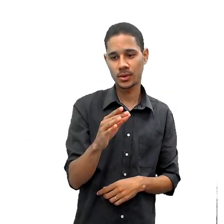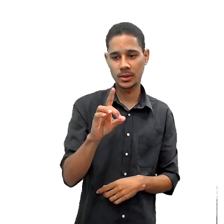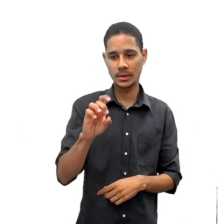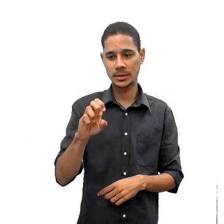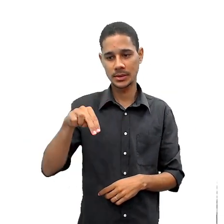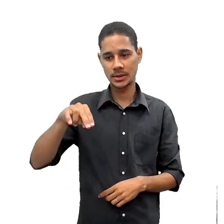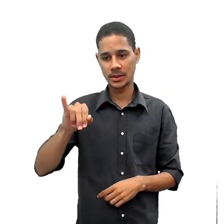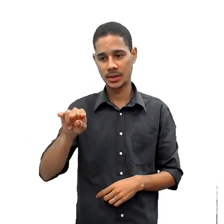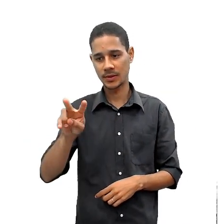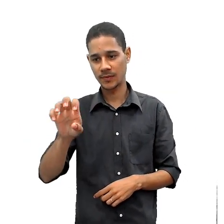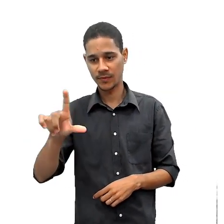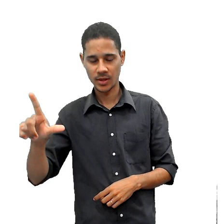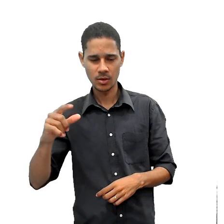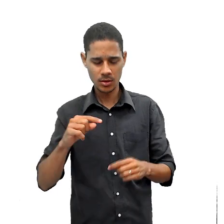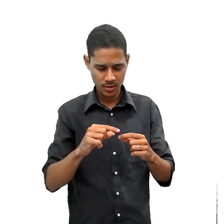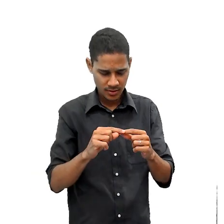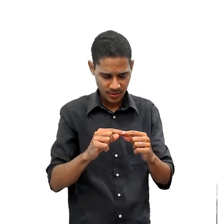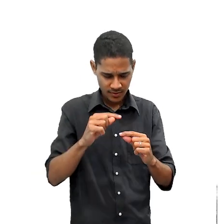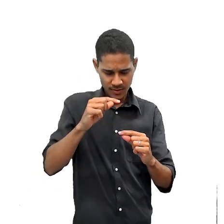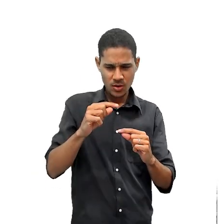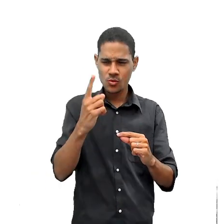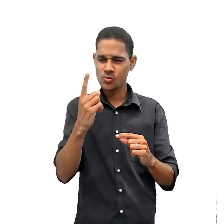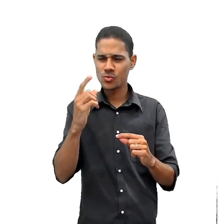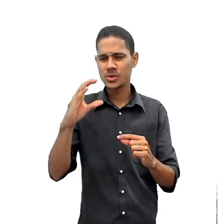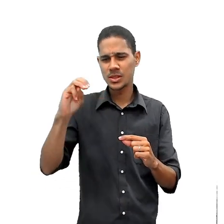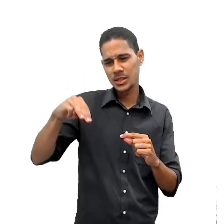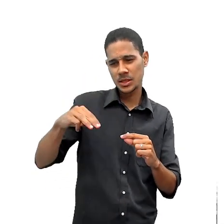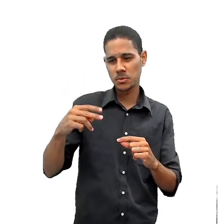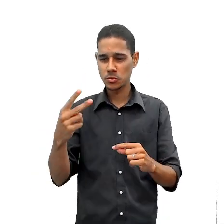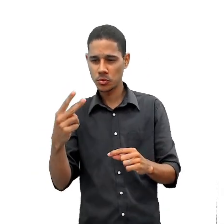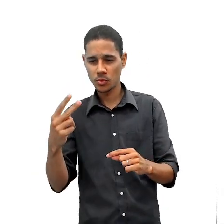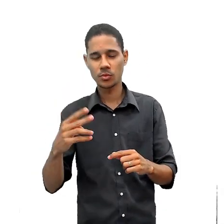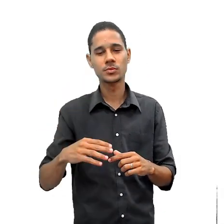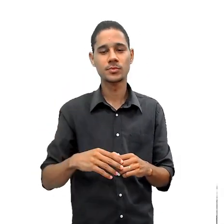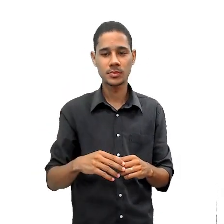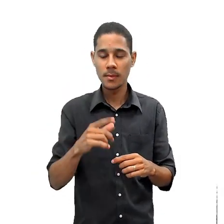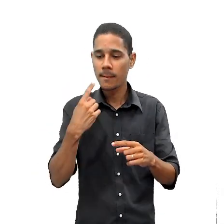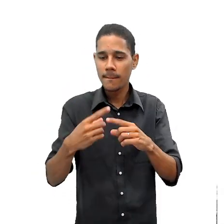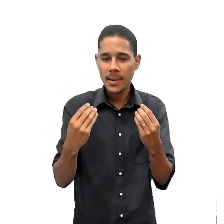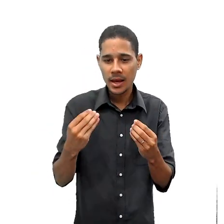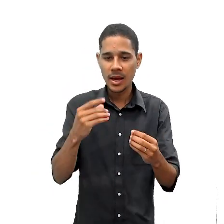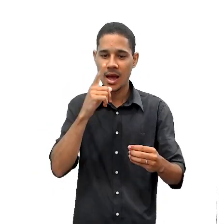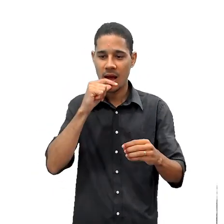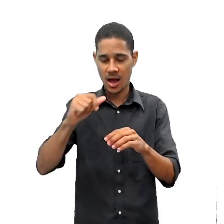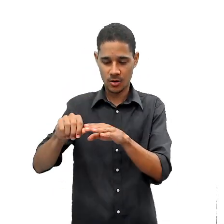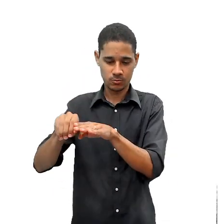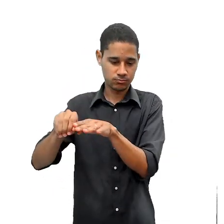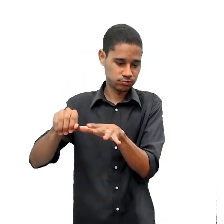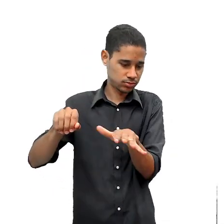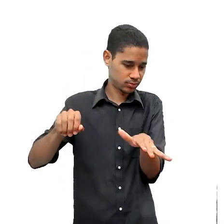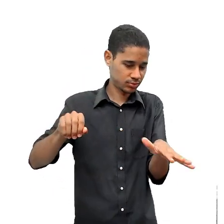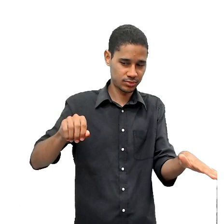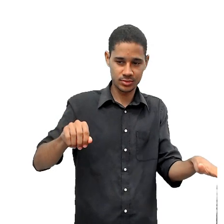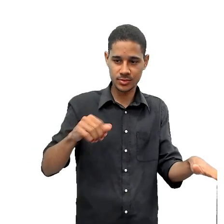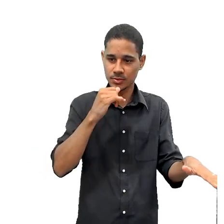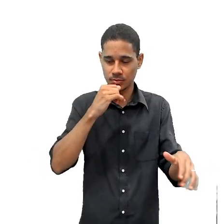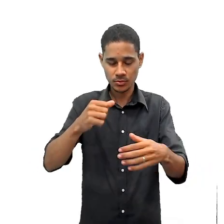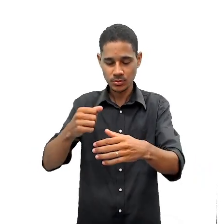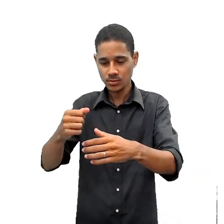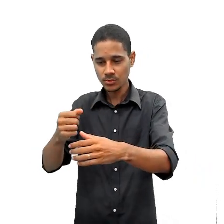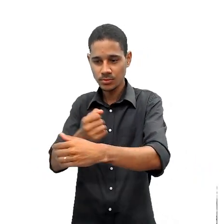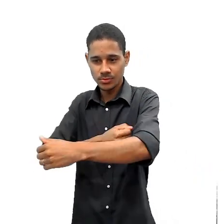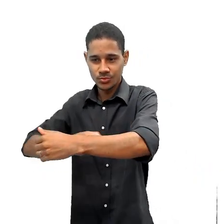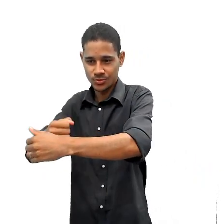pequenas diferenças, às vezes de 1 centímetro, 2 no máximo, para poder ter o caimento da água e, por exemplo, a água de uma cozinha ou de um banheiro